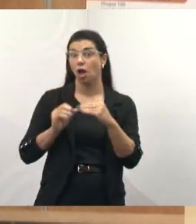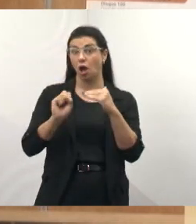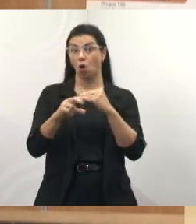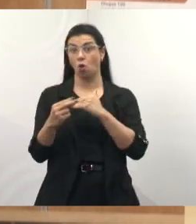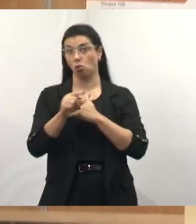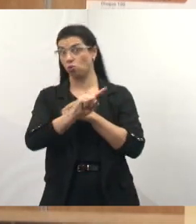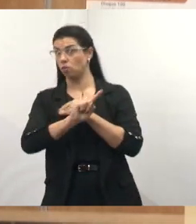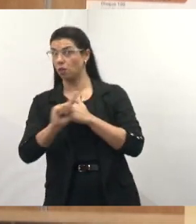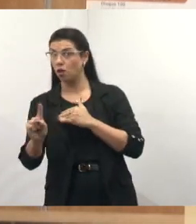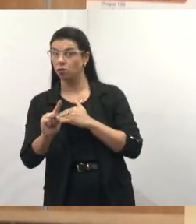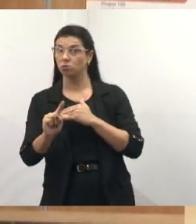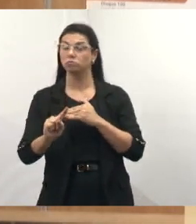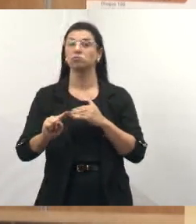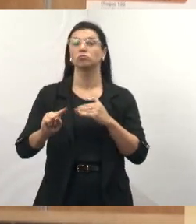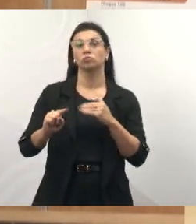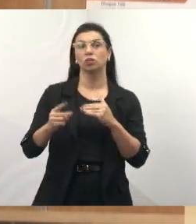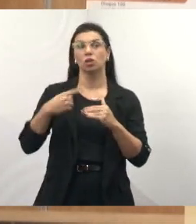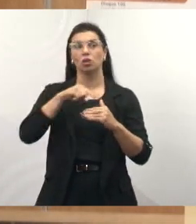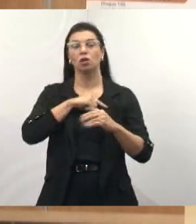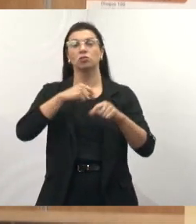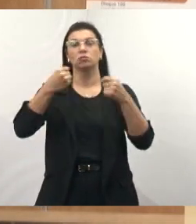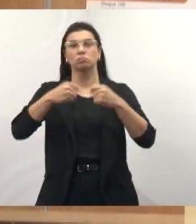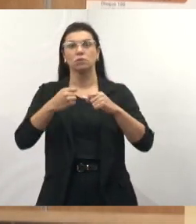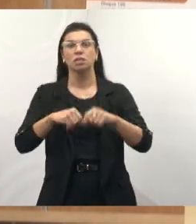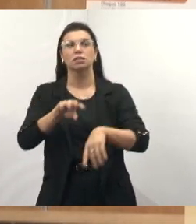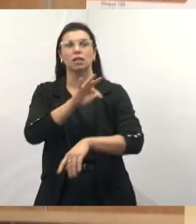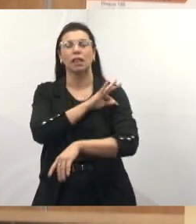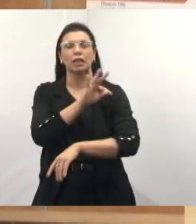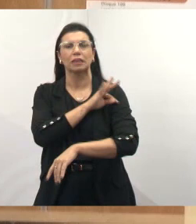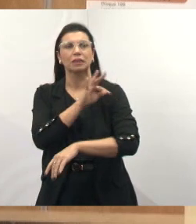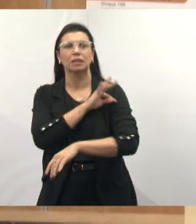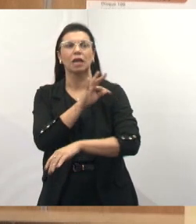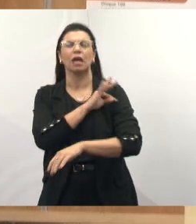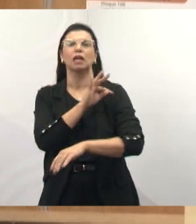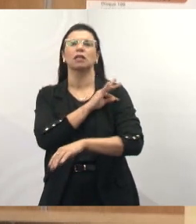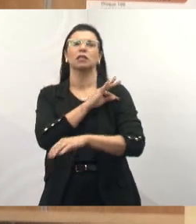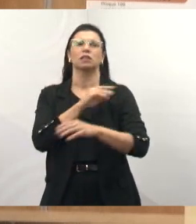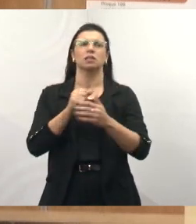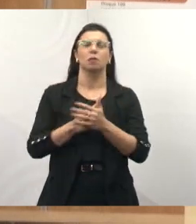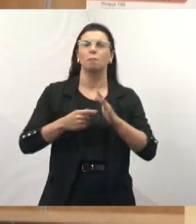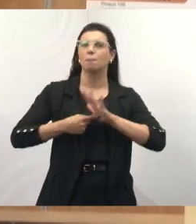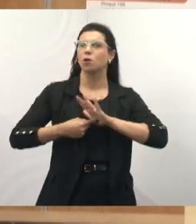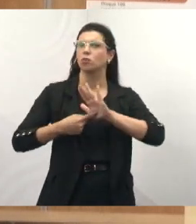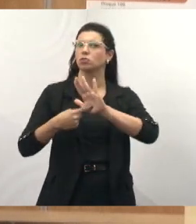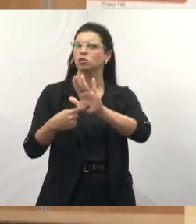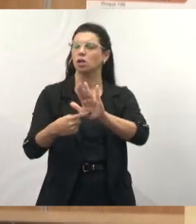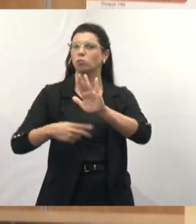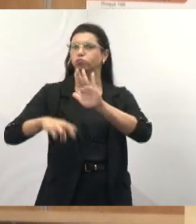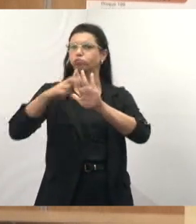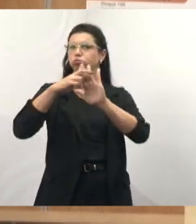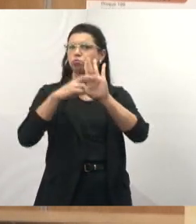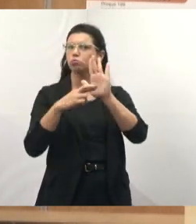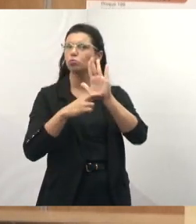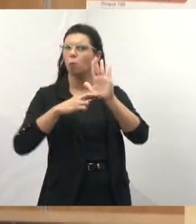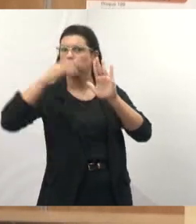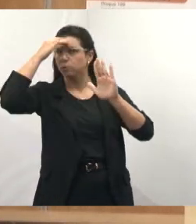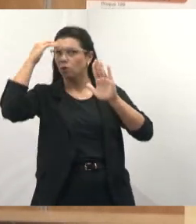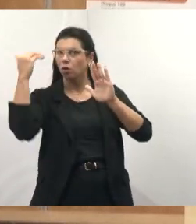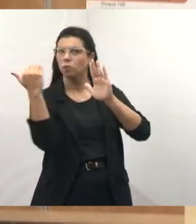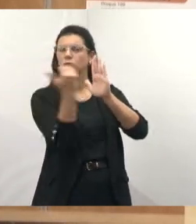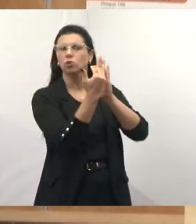órgão técnico e deve-se considerar adequadamente todos os apontamentos para trabalhar, para saná-los,